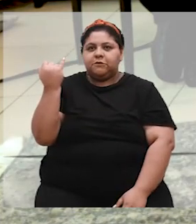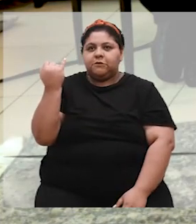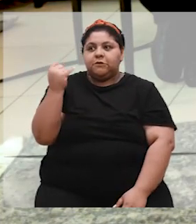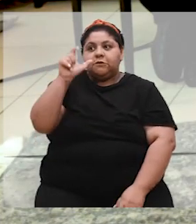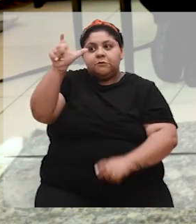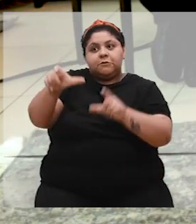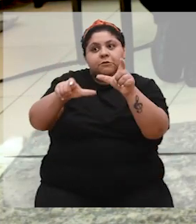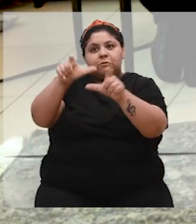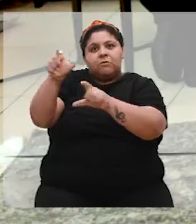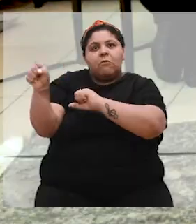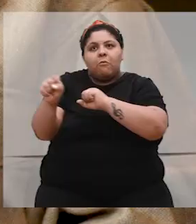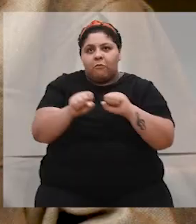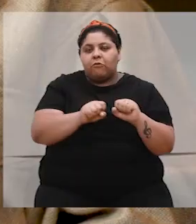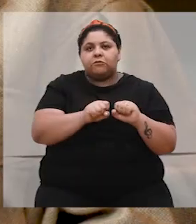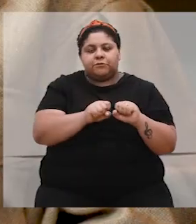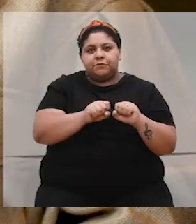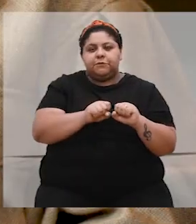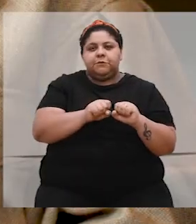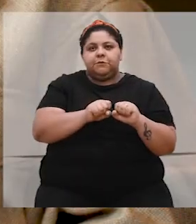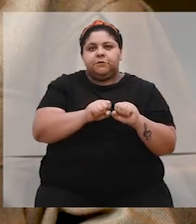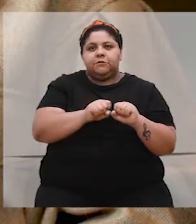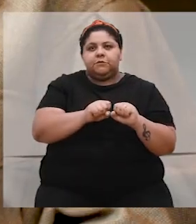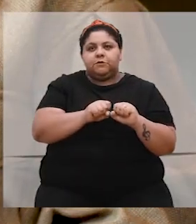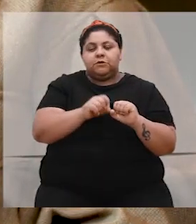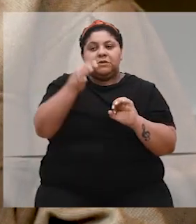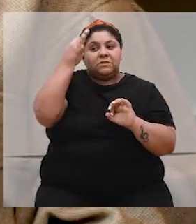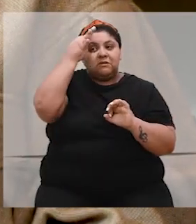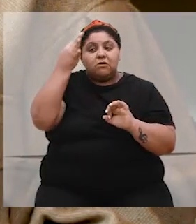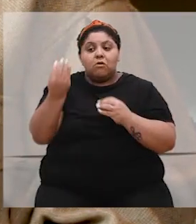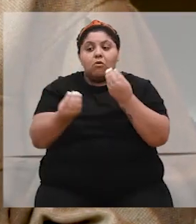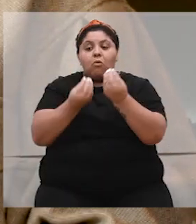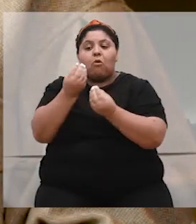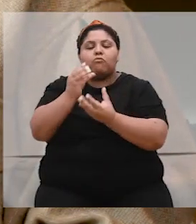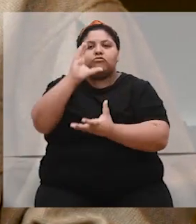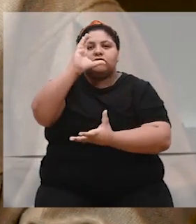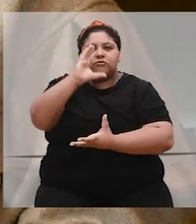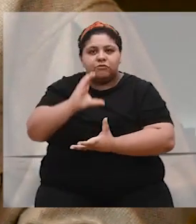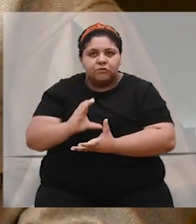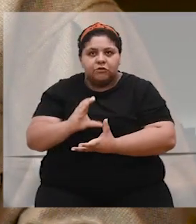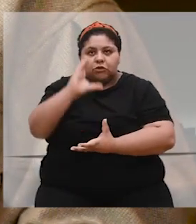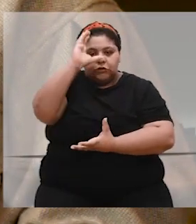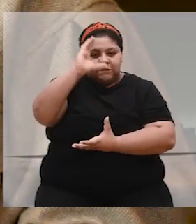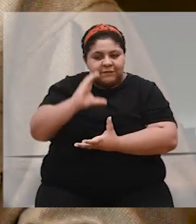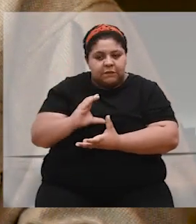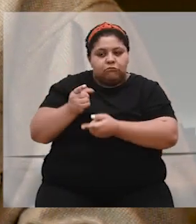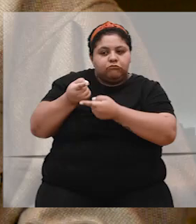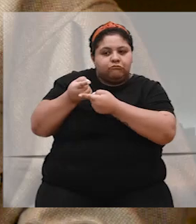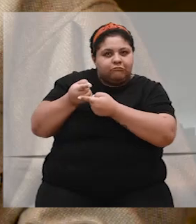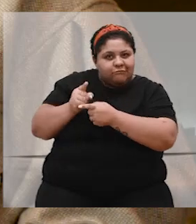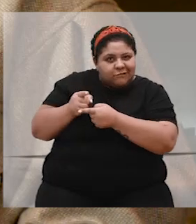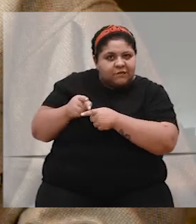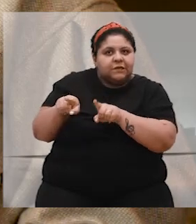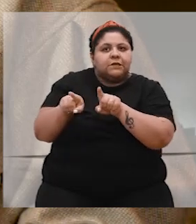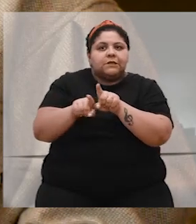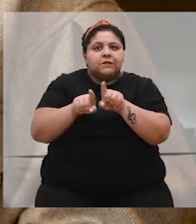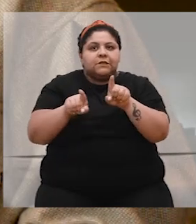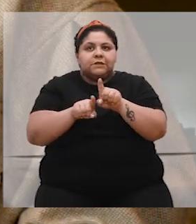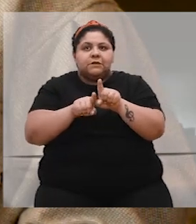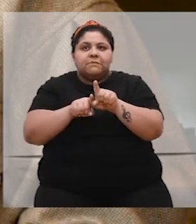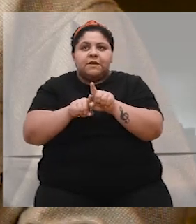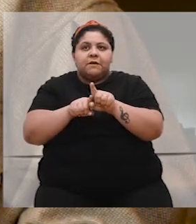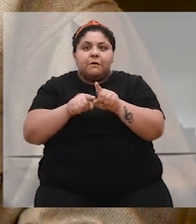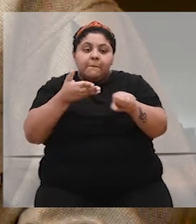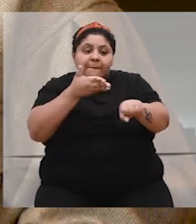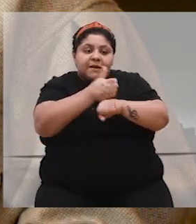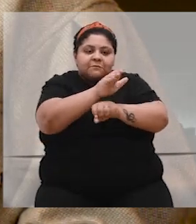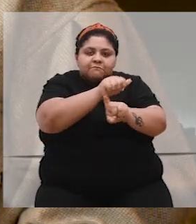as pessoas possam se entender como cidadãos críticos e possam atuar na